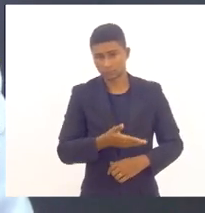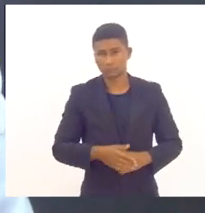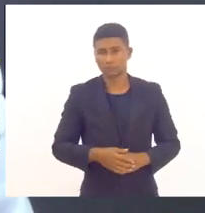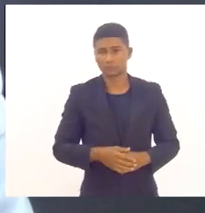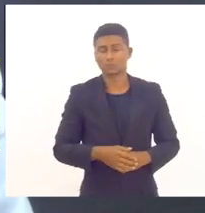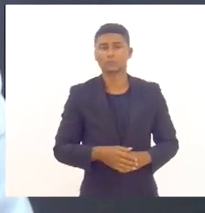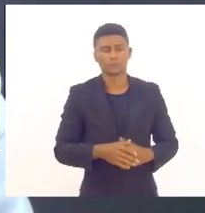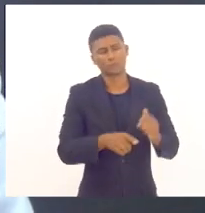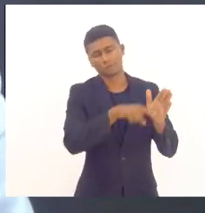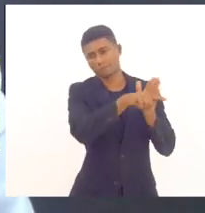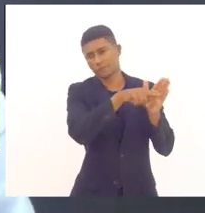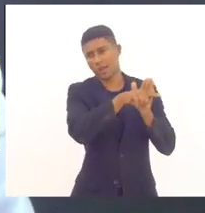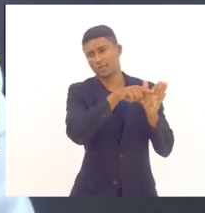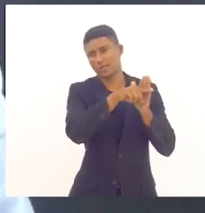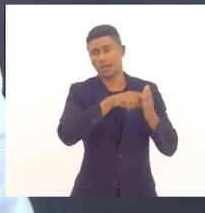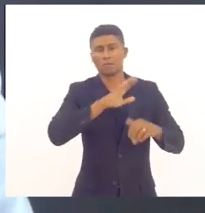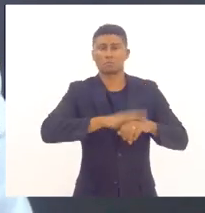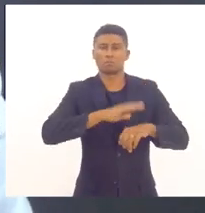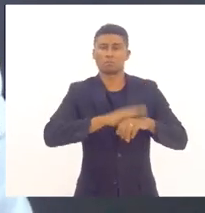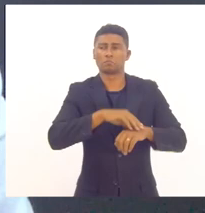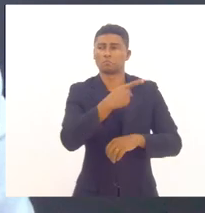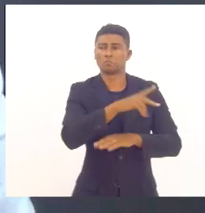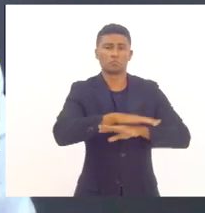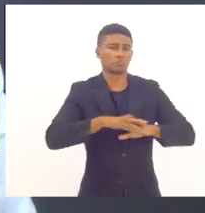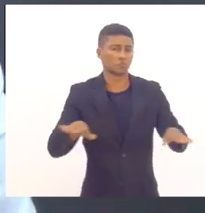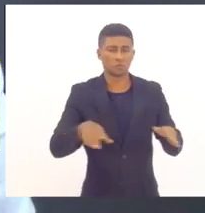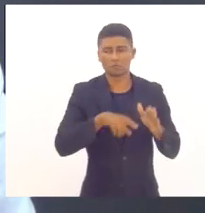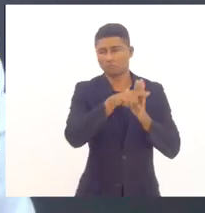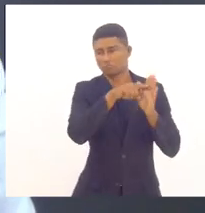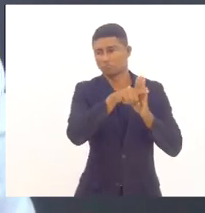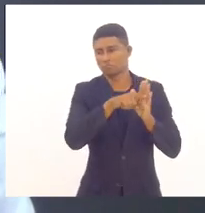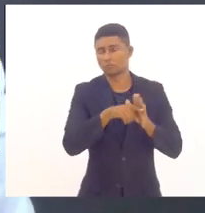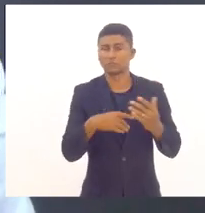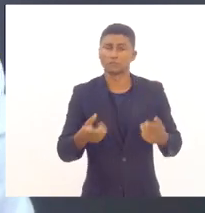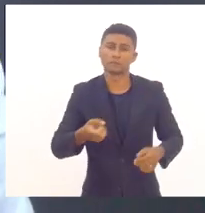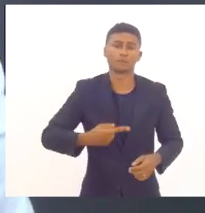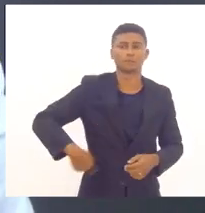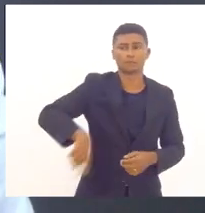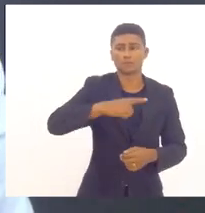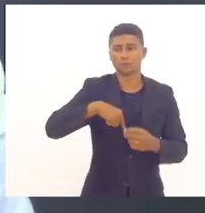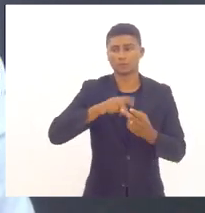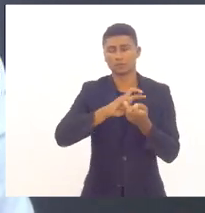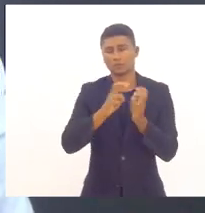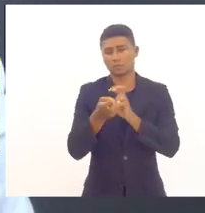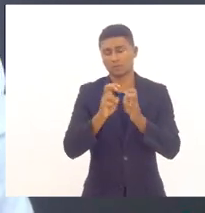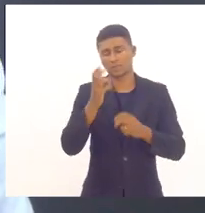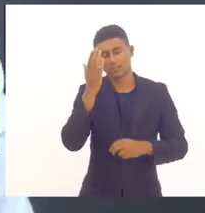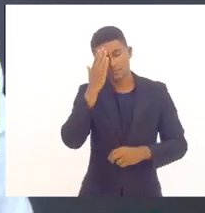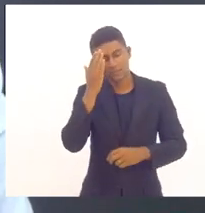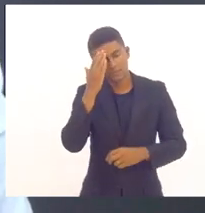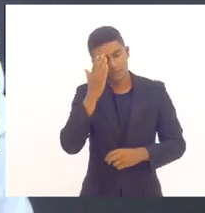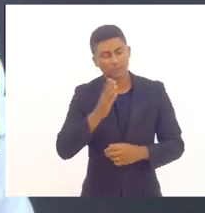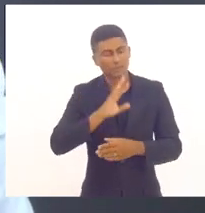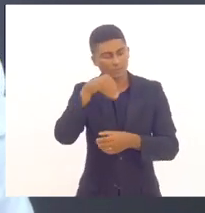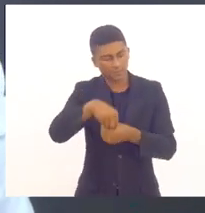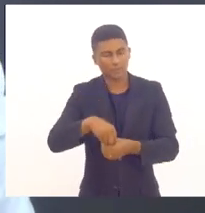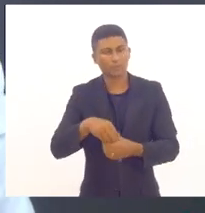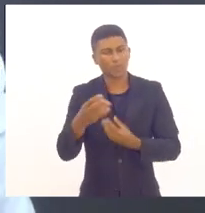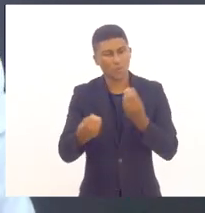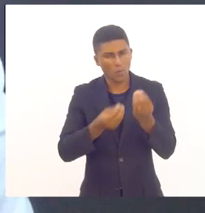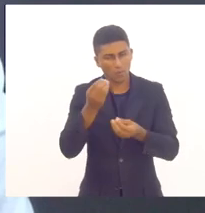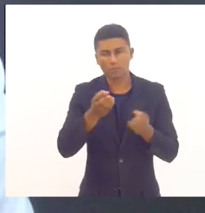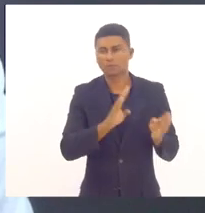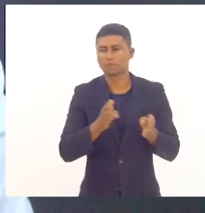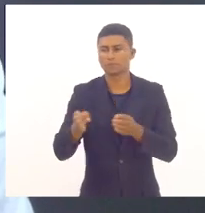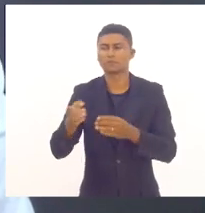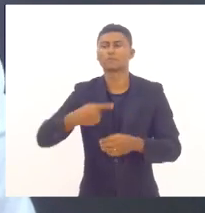podia fiscalizar. Só o governo podia fiscalizar. E nós, na capoeira, sabemos o que, que funciona dentro da capoeira. Só